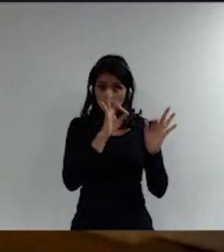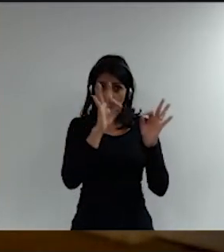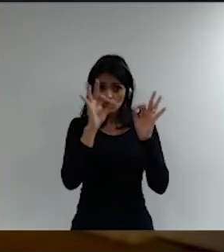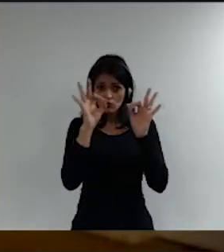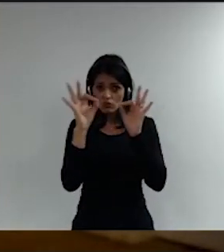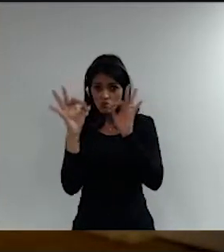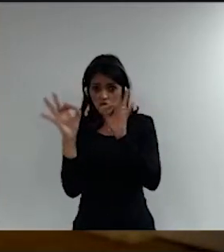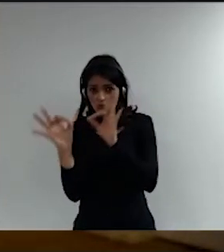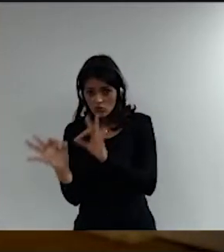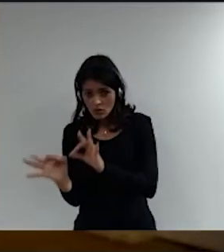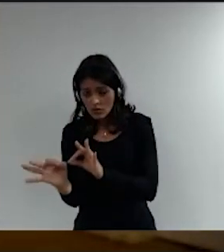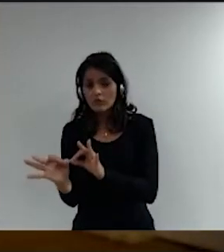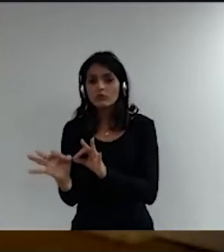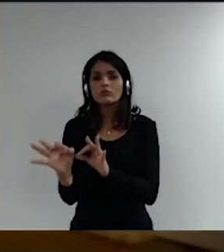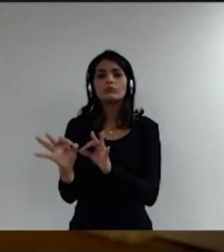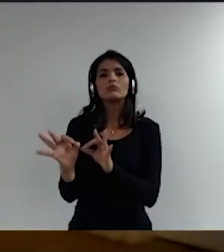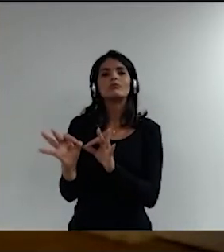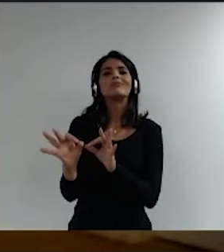volume.